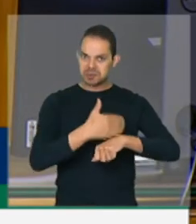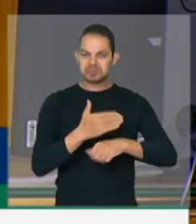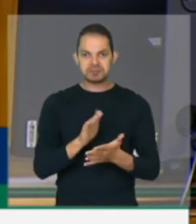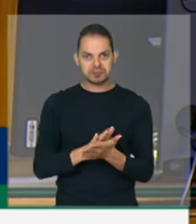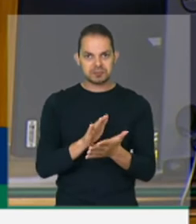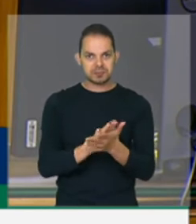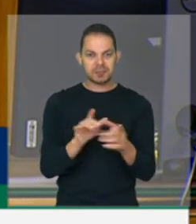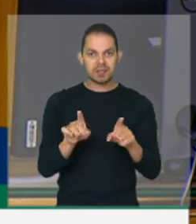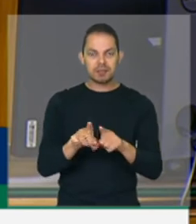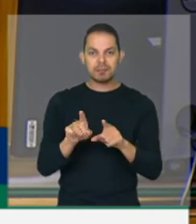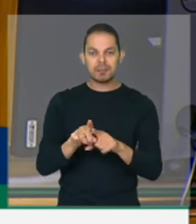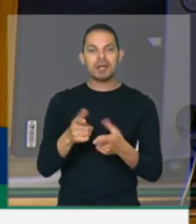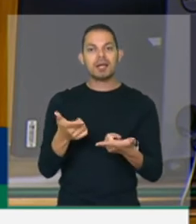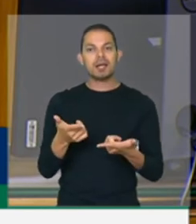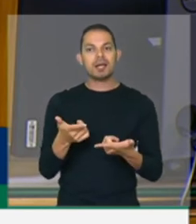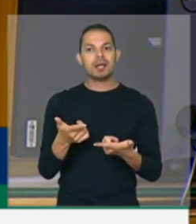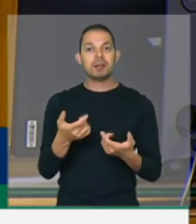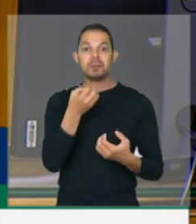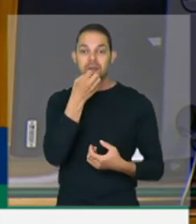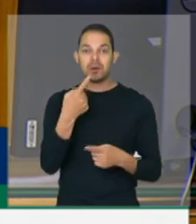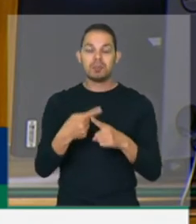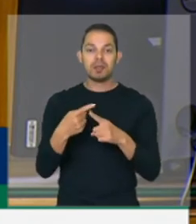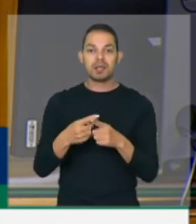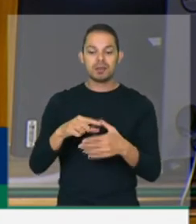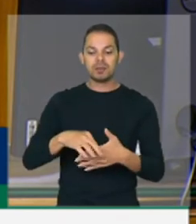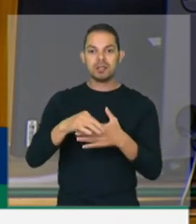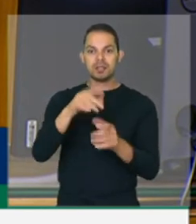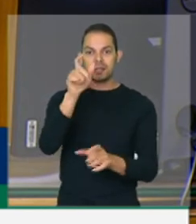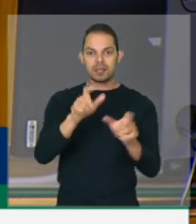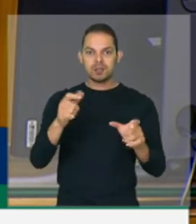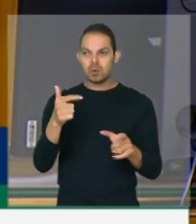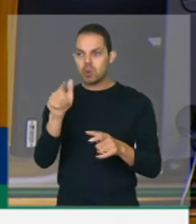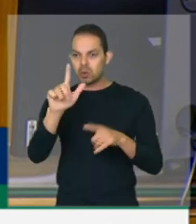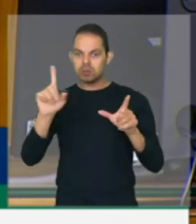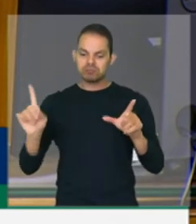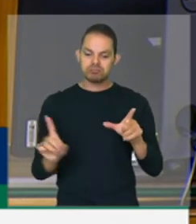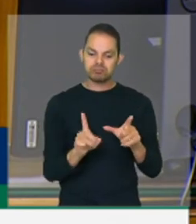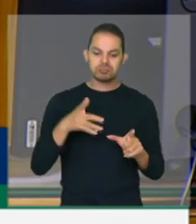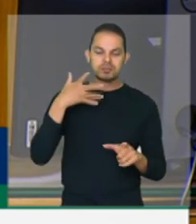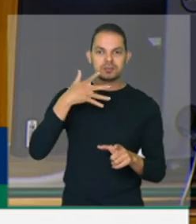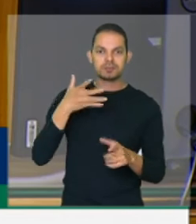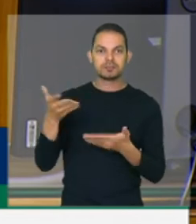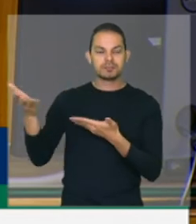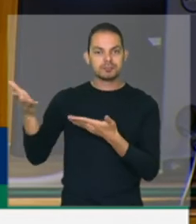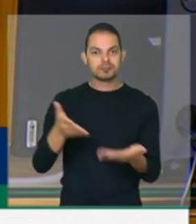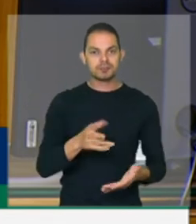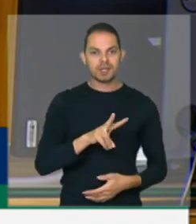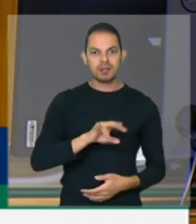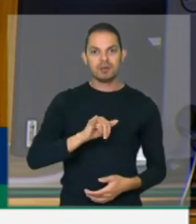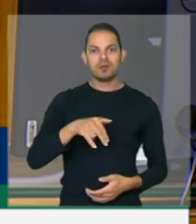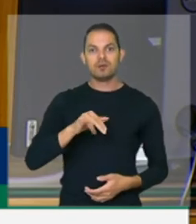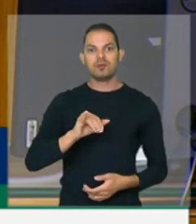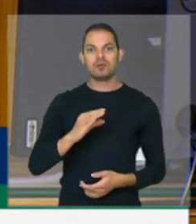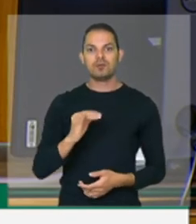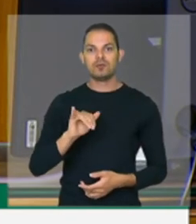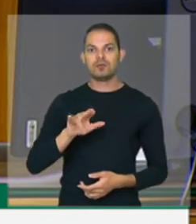colaborar com os próximos líderes que também querem fazer uso da palavra. Deputado Vinícius Poit, pelo Novo.